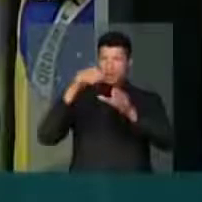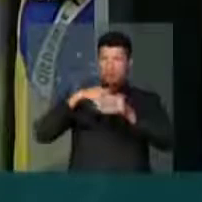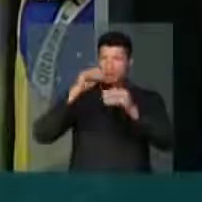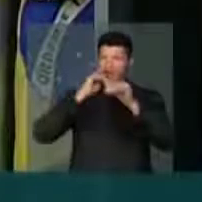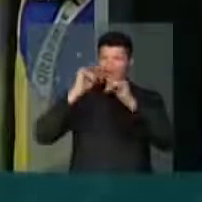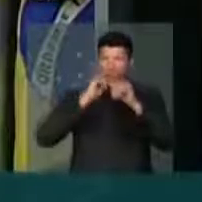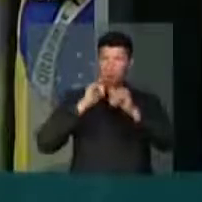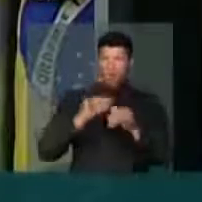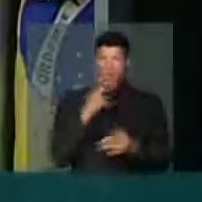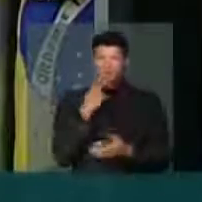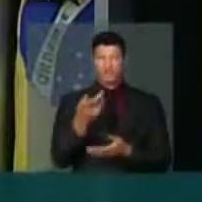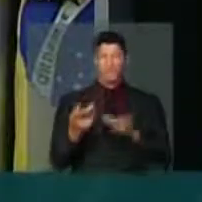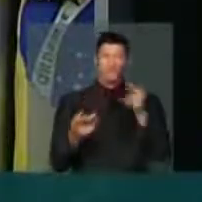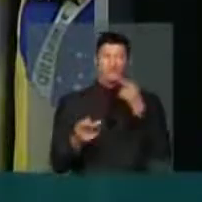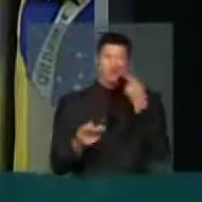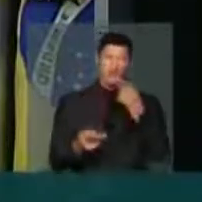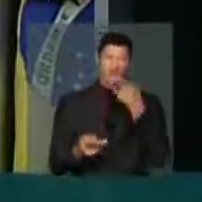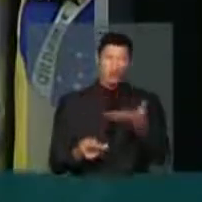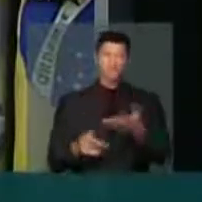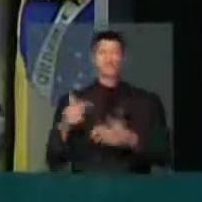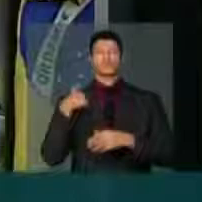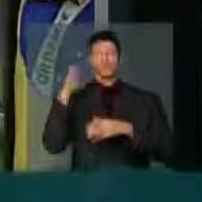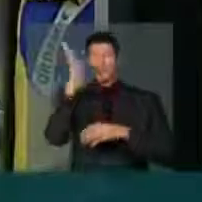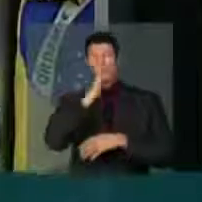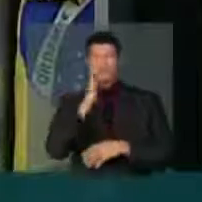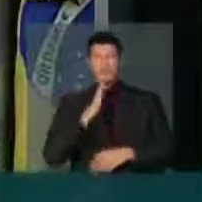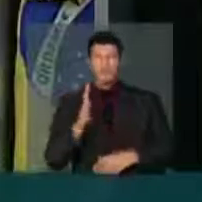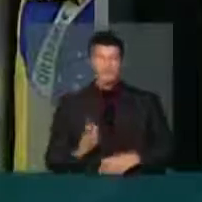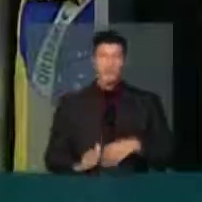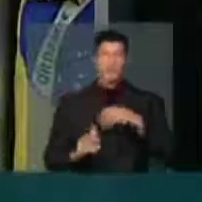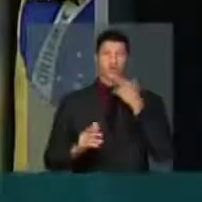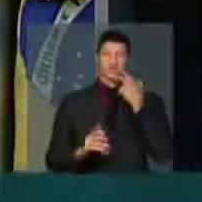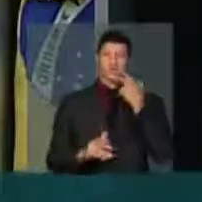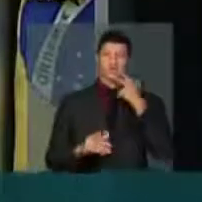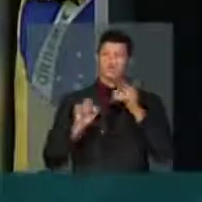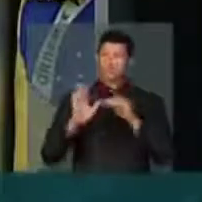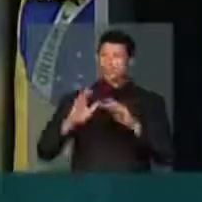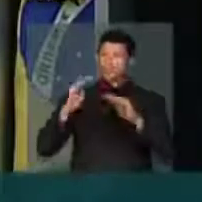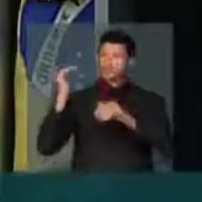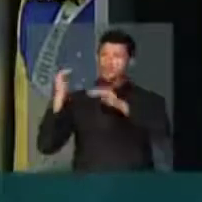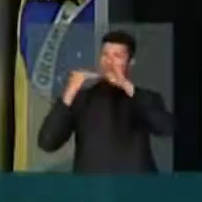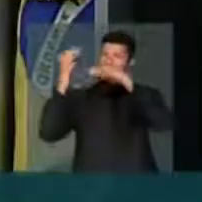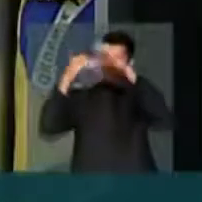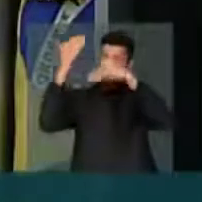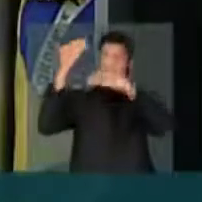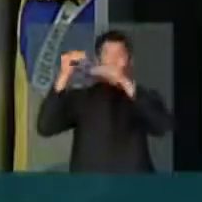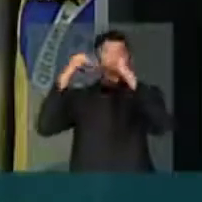eleitoral falando de um Brasil que só crescia.